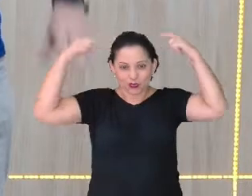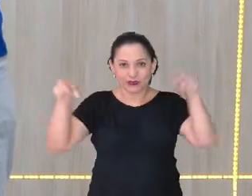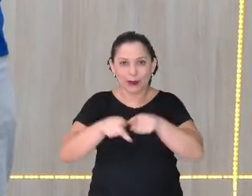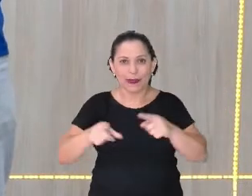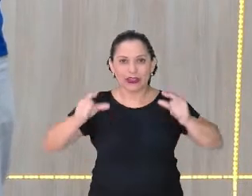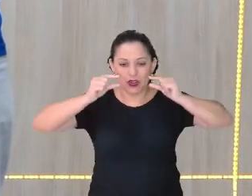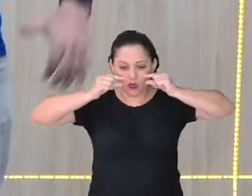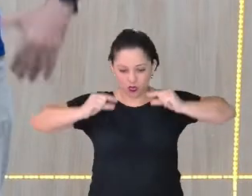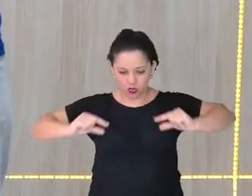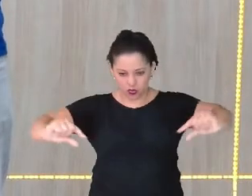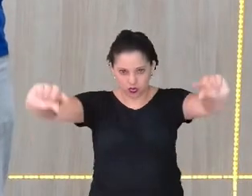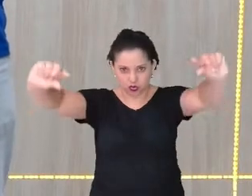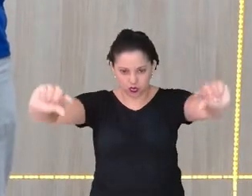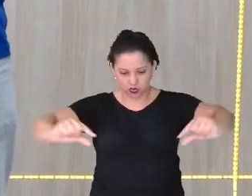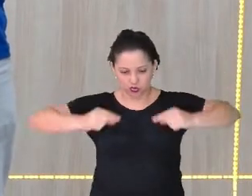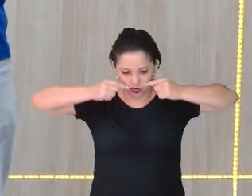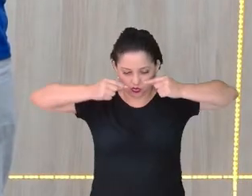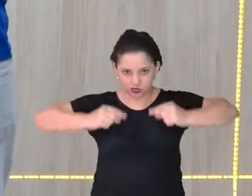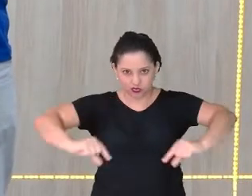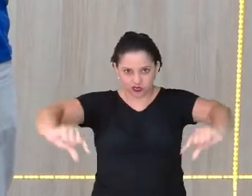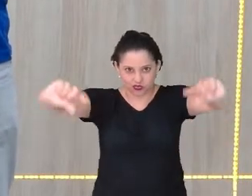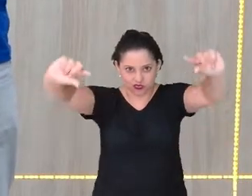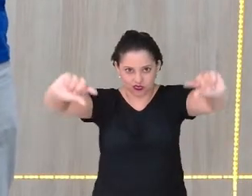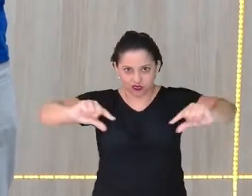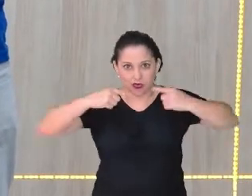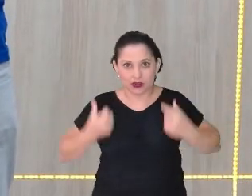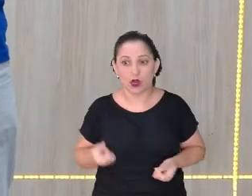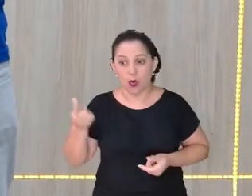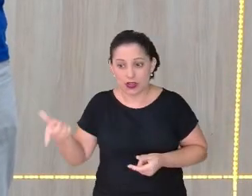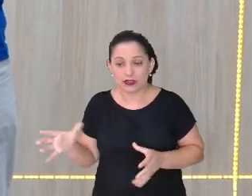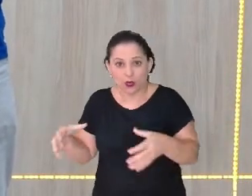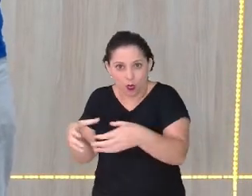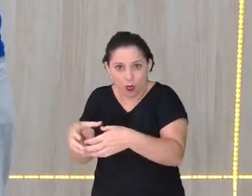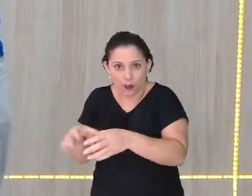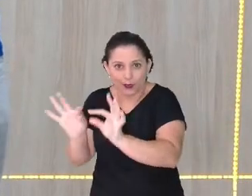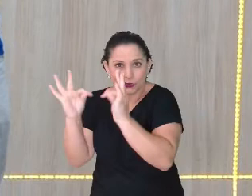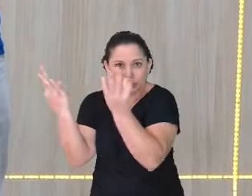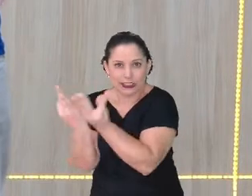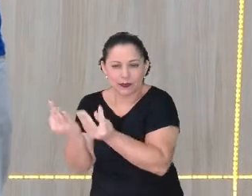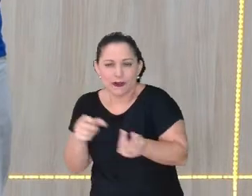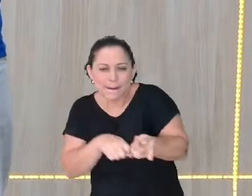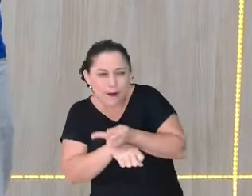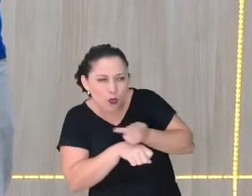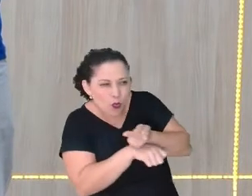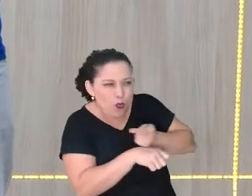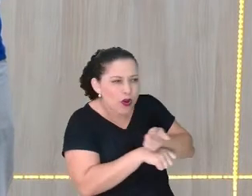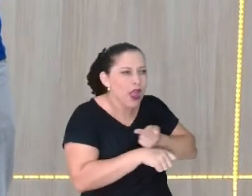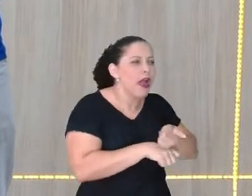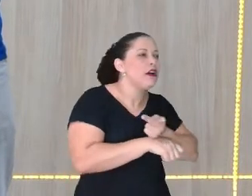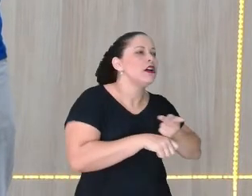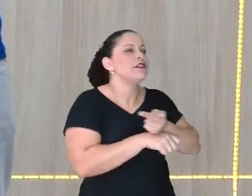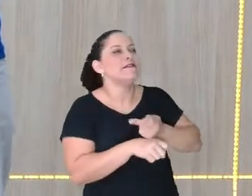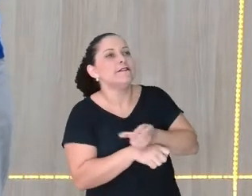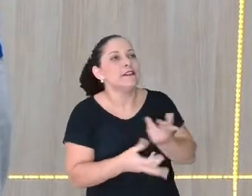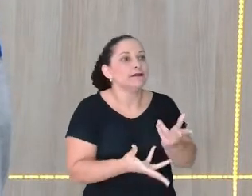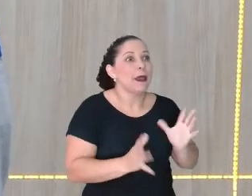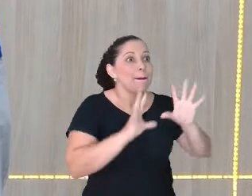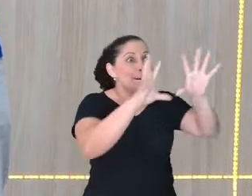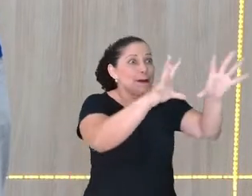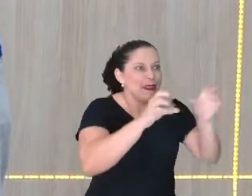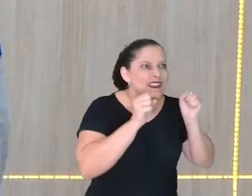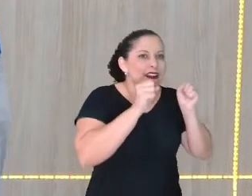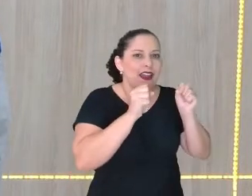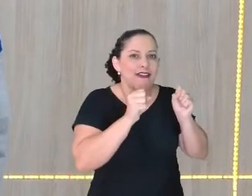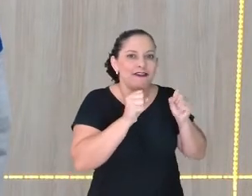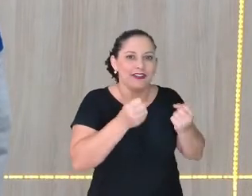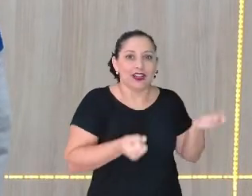enormes, gigantes, e eram muito maiores. Então eles caçavam esse bicho aí, e quando eles conseguiam pegar eles se alimentavam durante